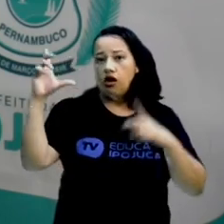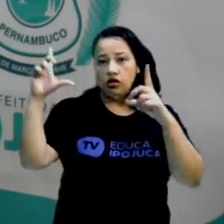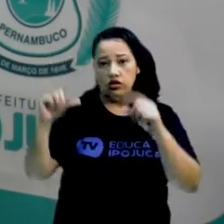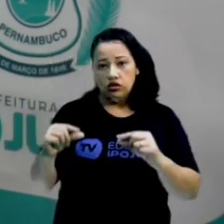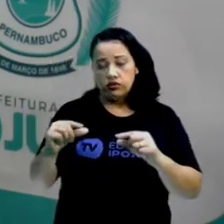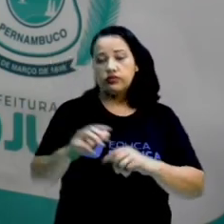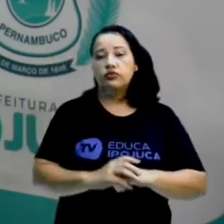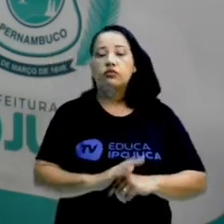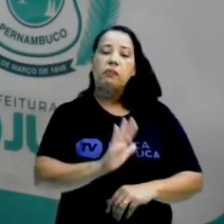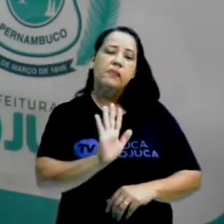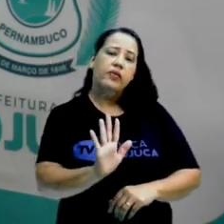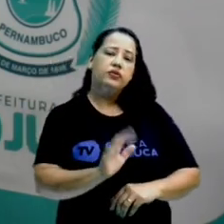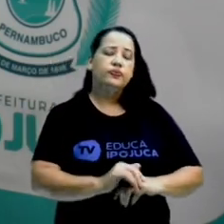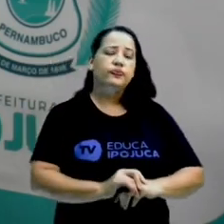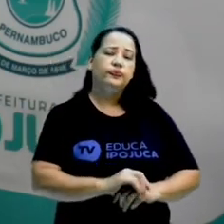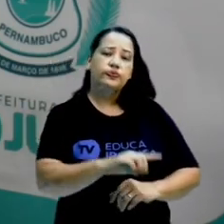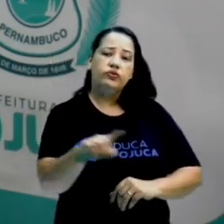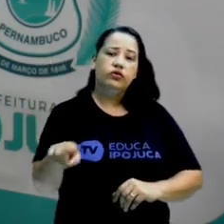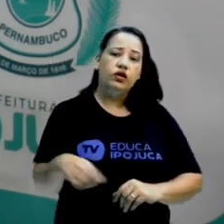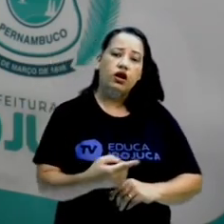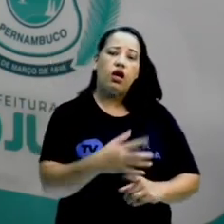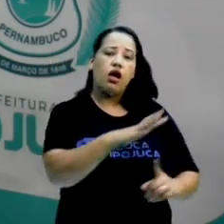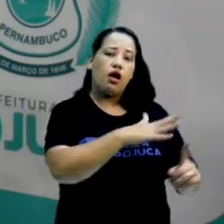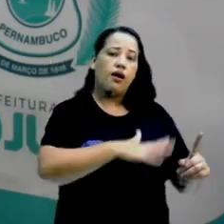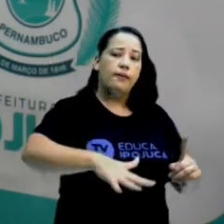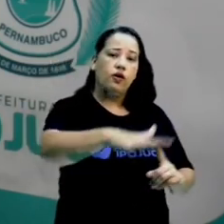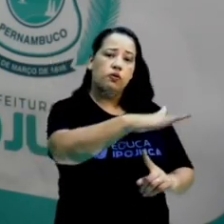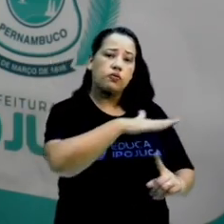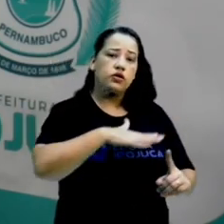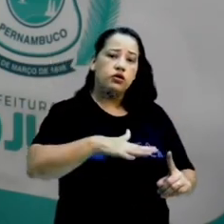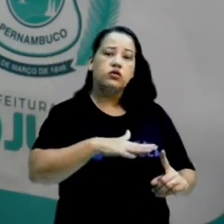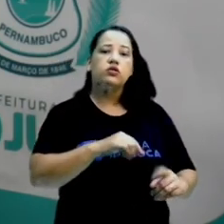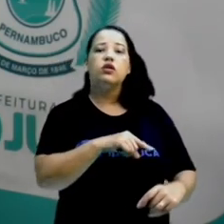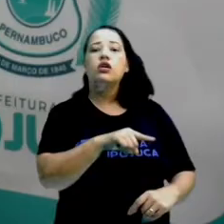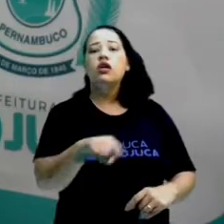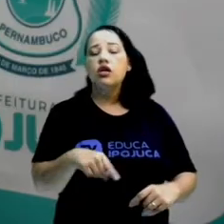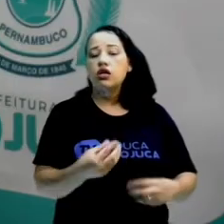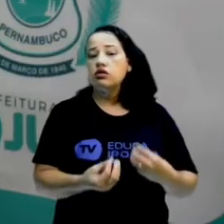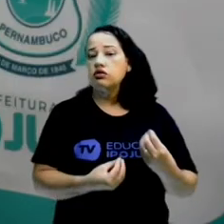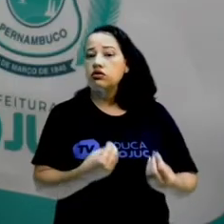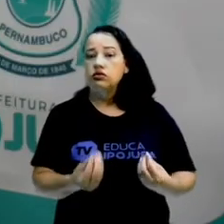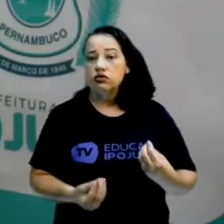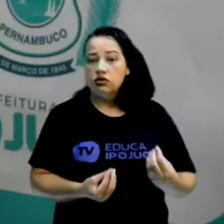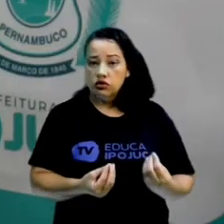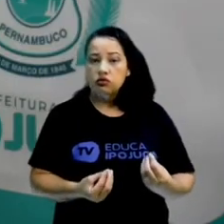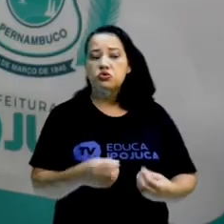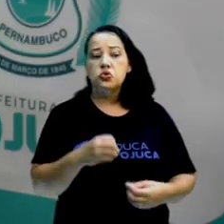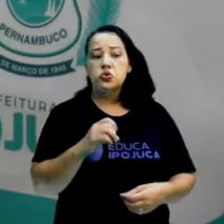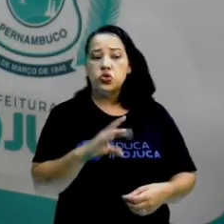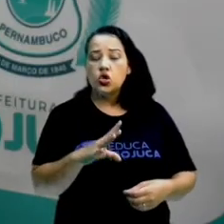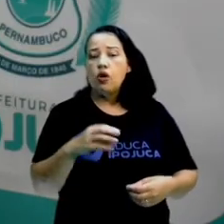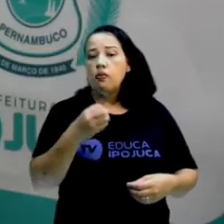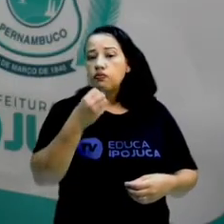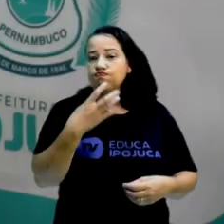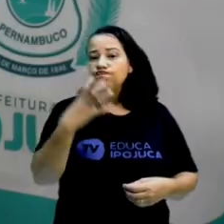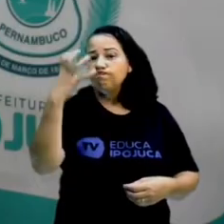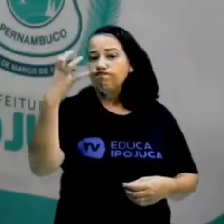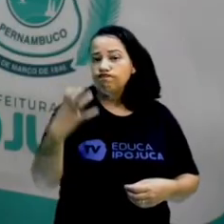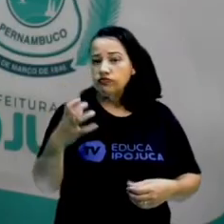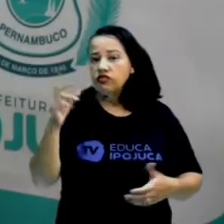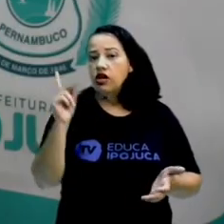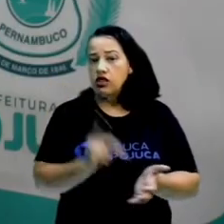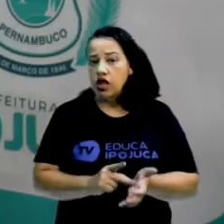Mas a poluição, a questão do meio ambiente, ele só vai ser tratado de forma séria